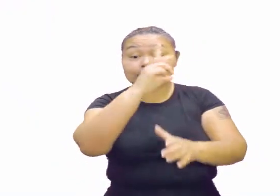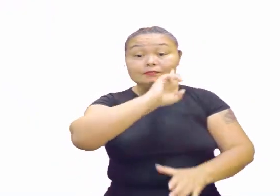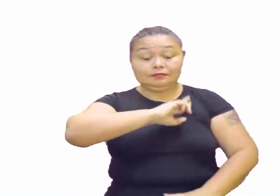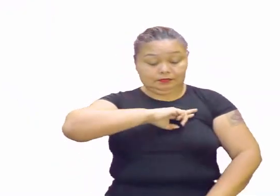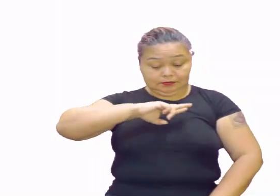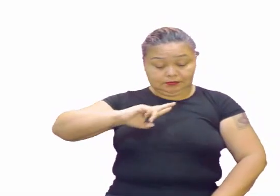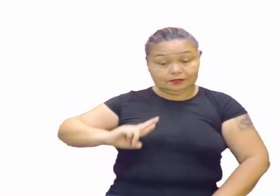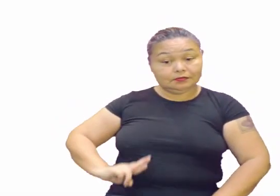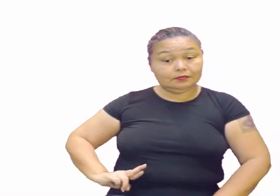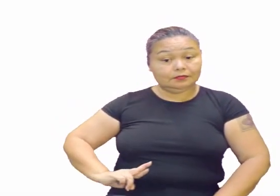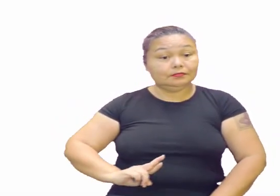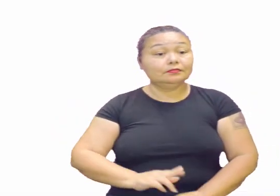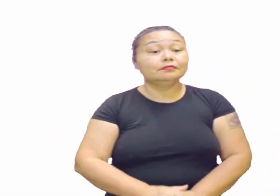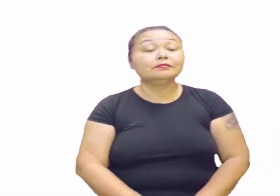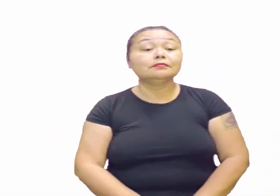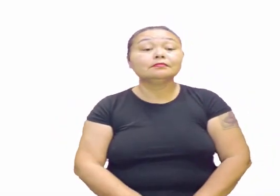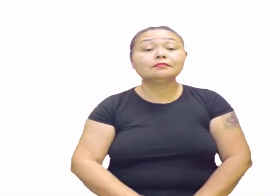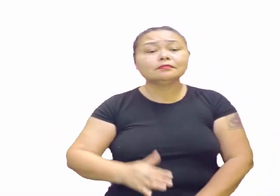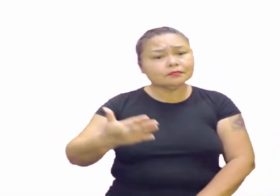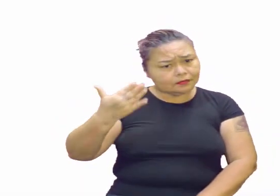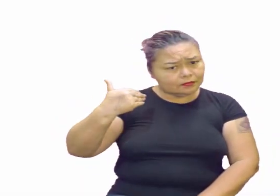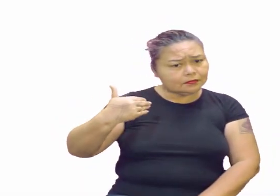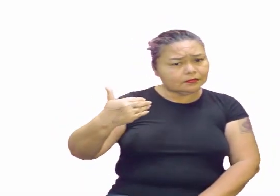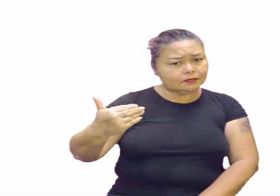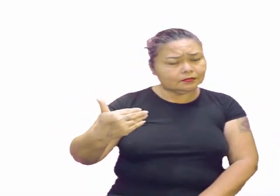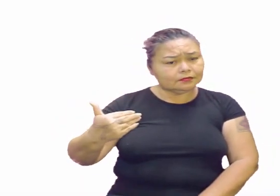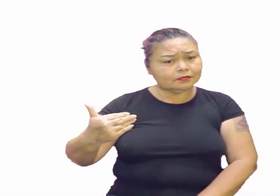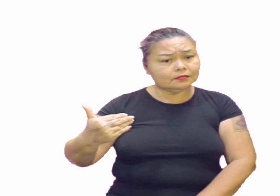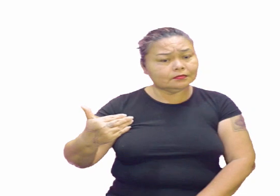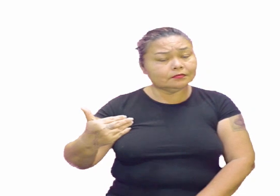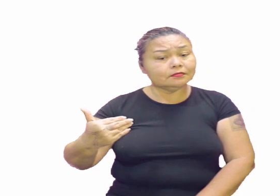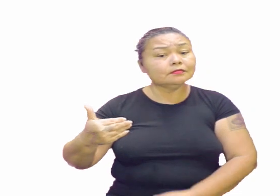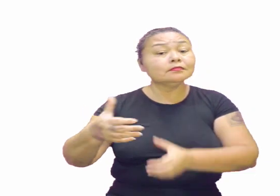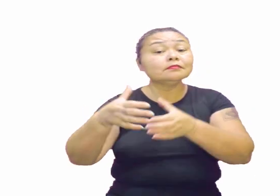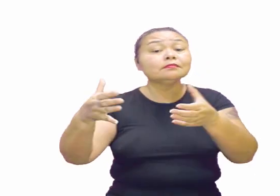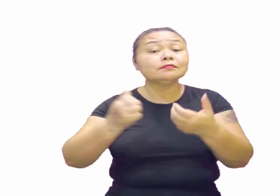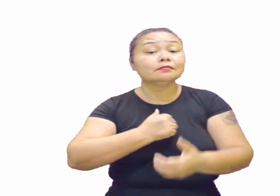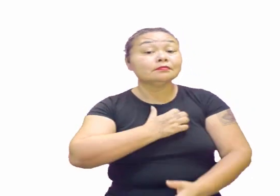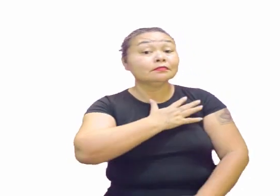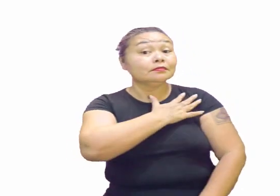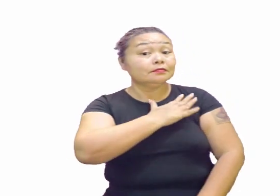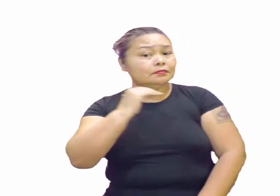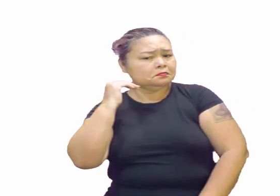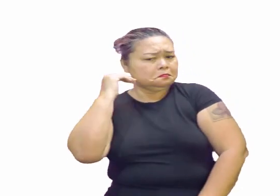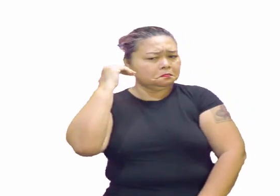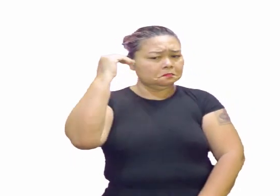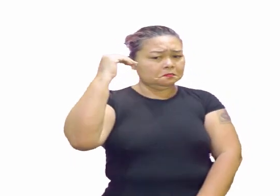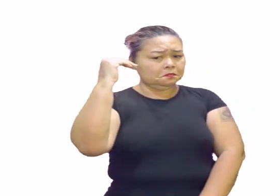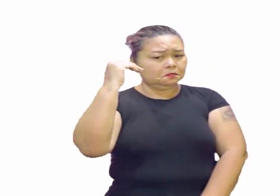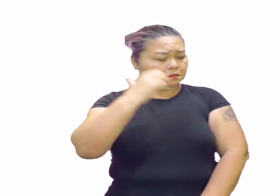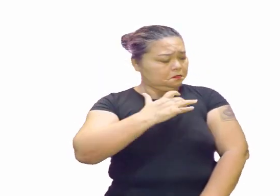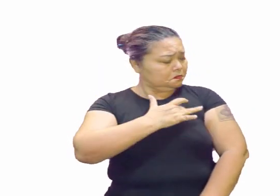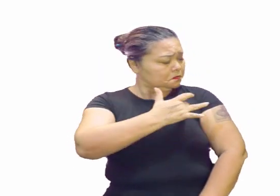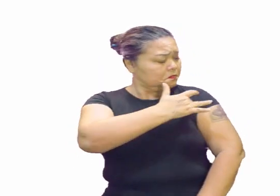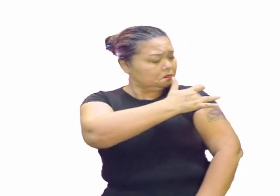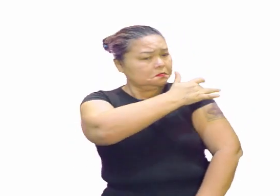Fechou? A princípio, senhores, a maioria dos militares de alta